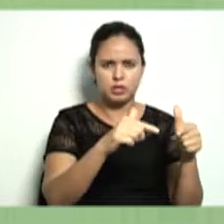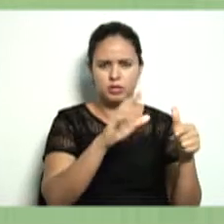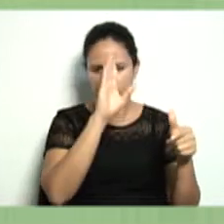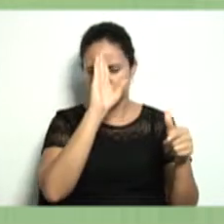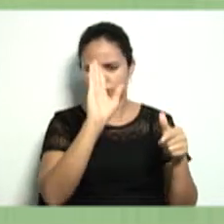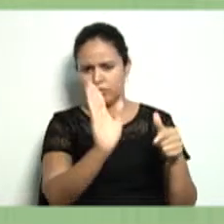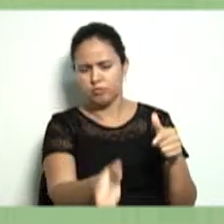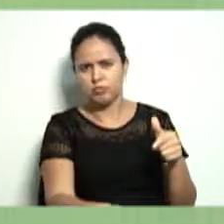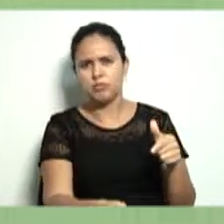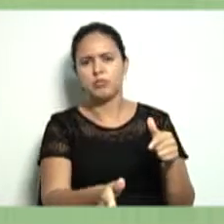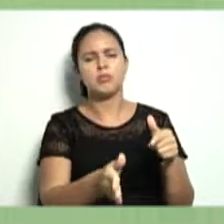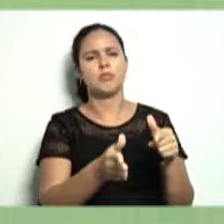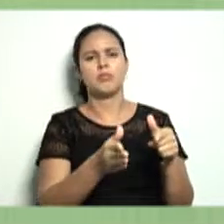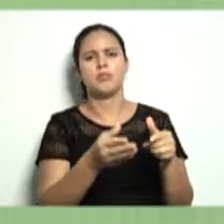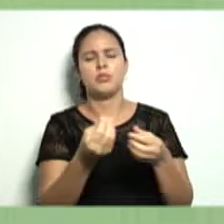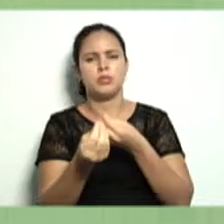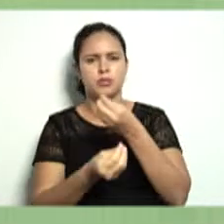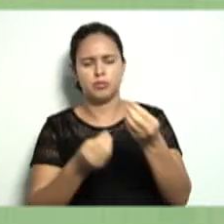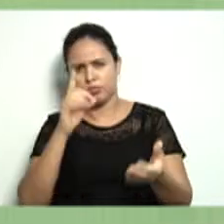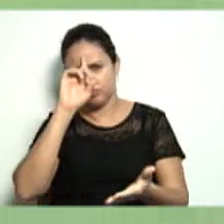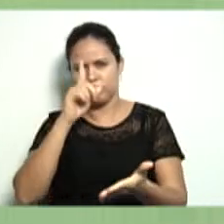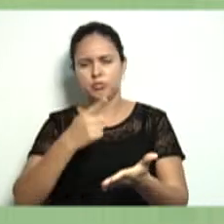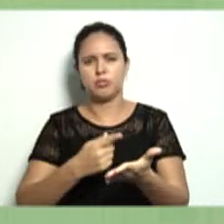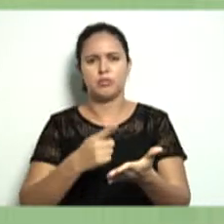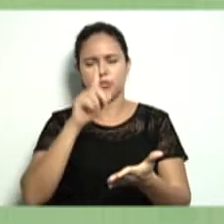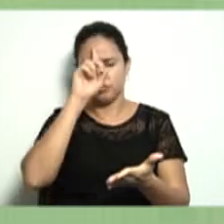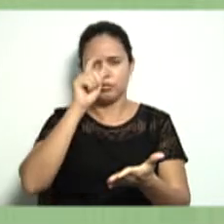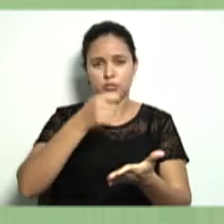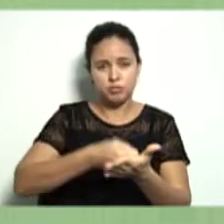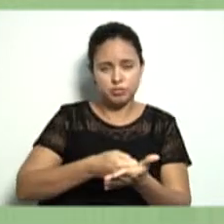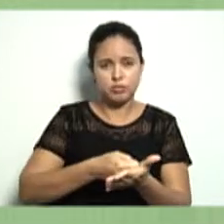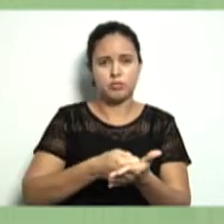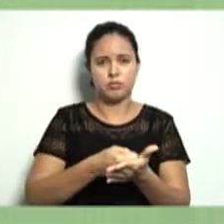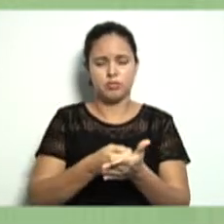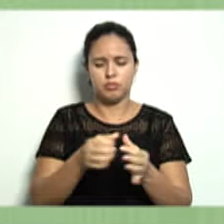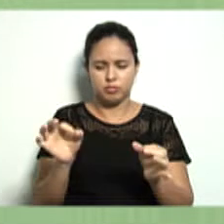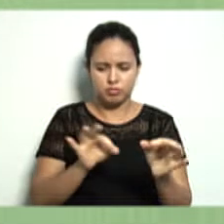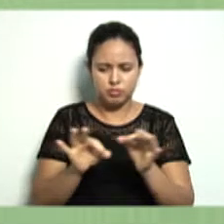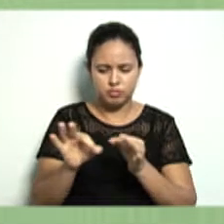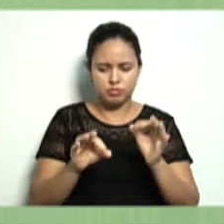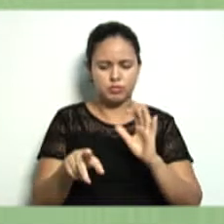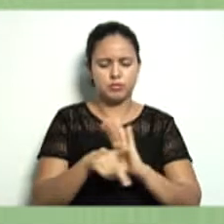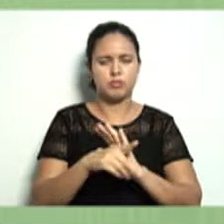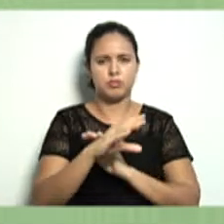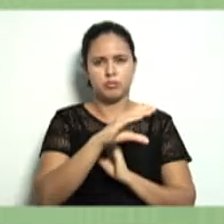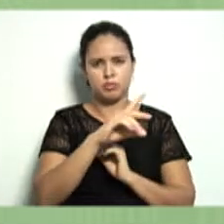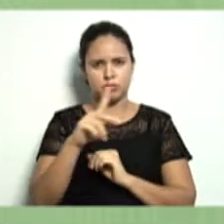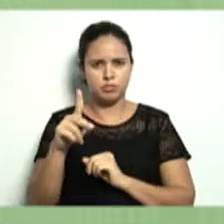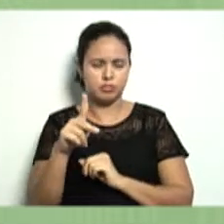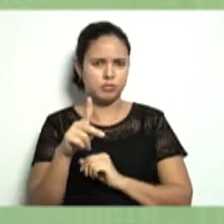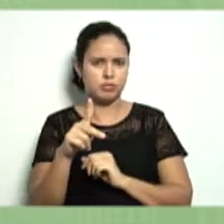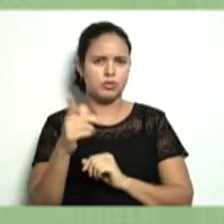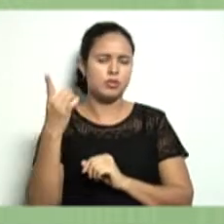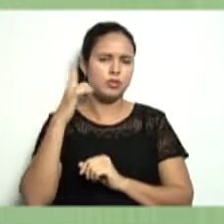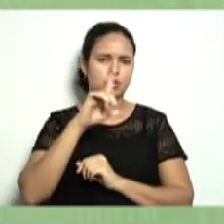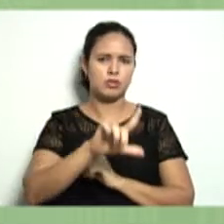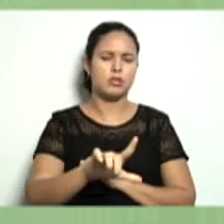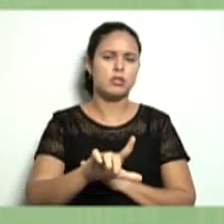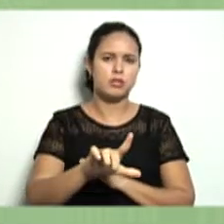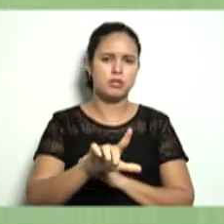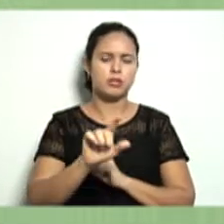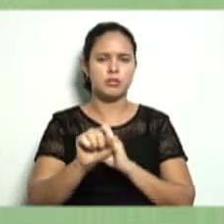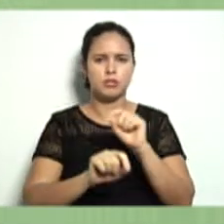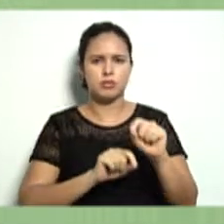estratégico, com aquilo que a gente definiu lá no planejamento da cooperativa. Conceder efetivamente